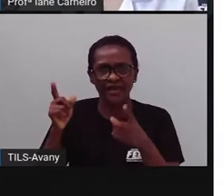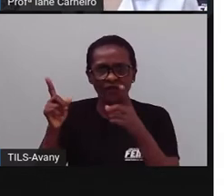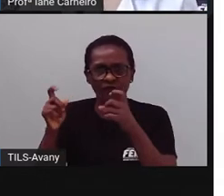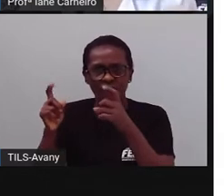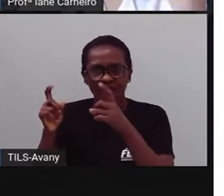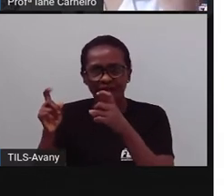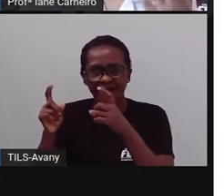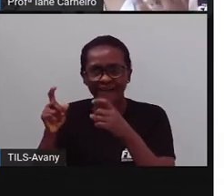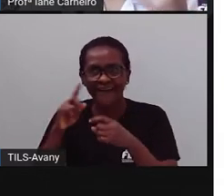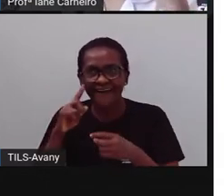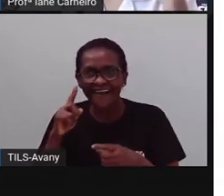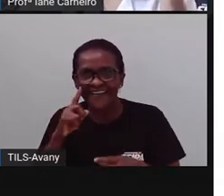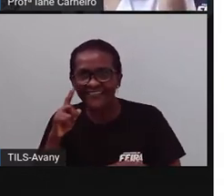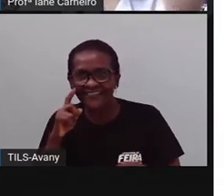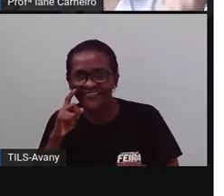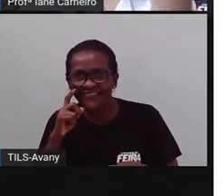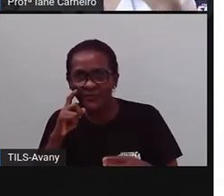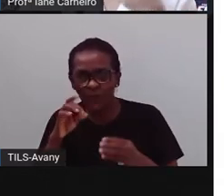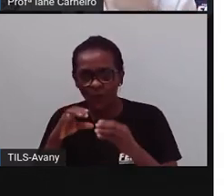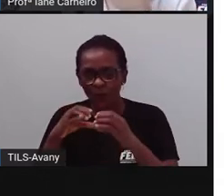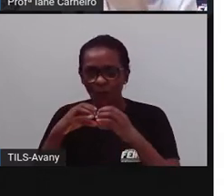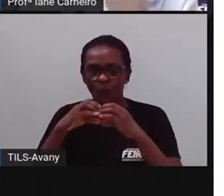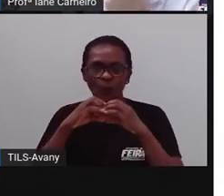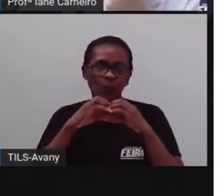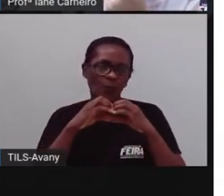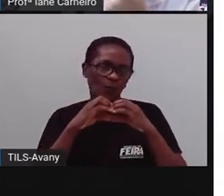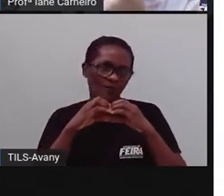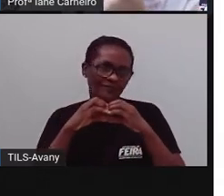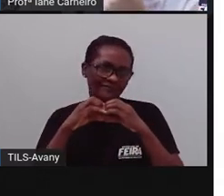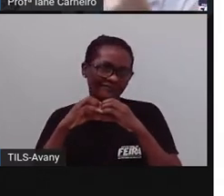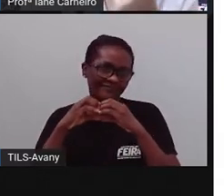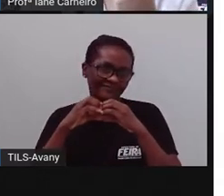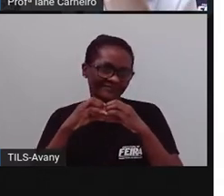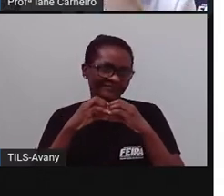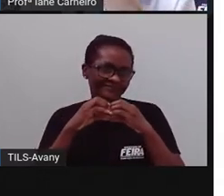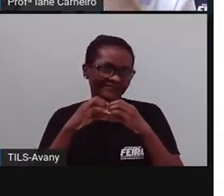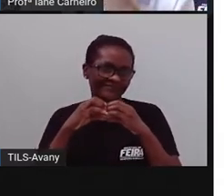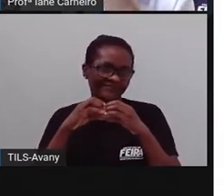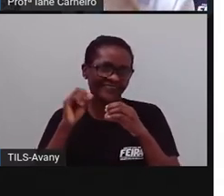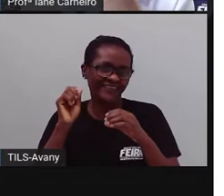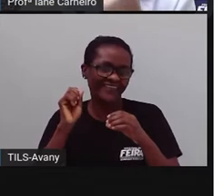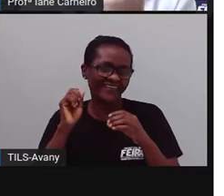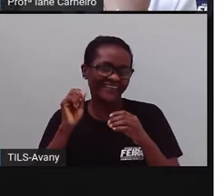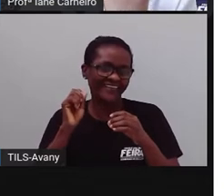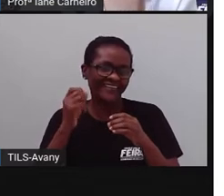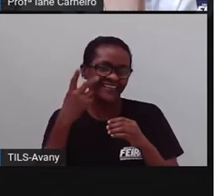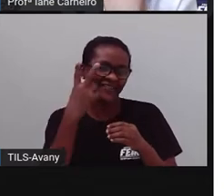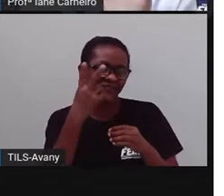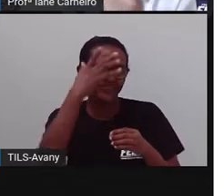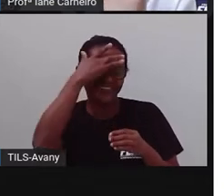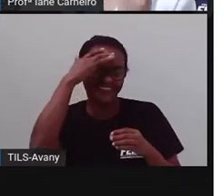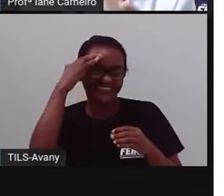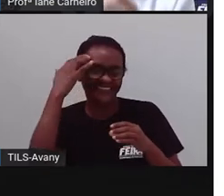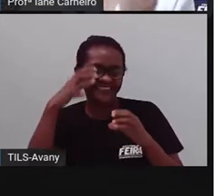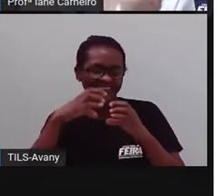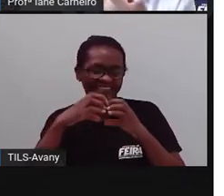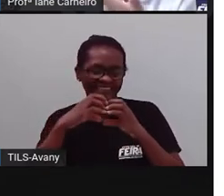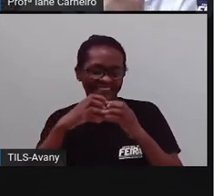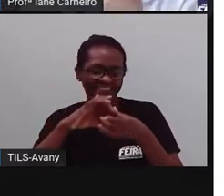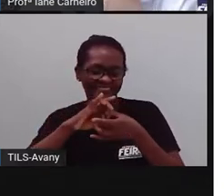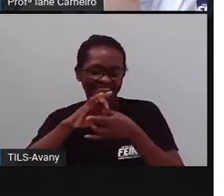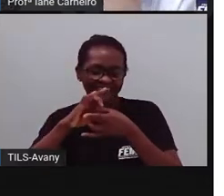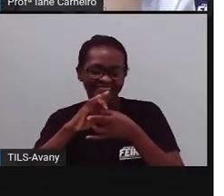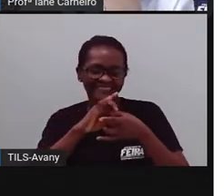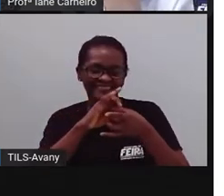observando ele ela conseguiria perceber que é um convite de casamento dá para perceber né O que que ajuda a gente